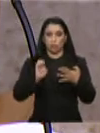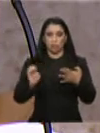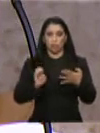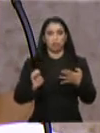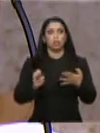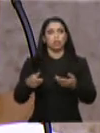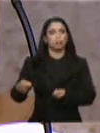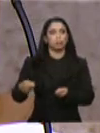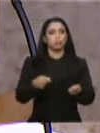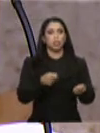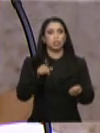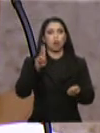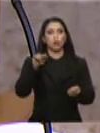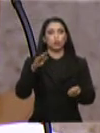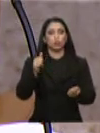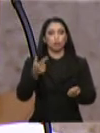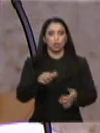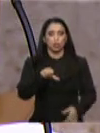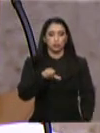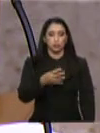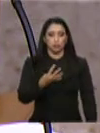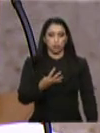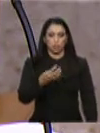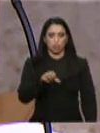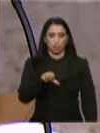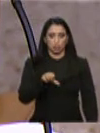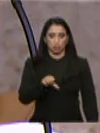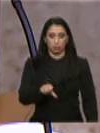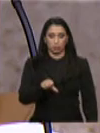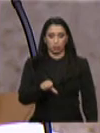União, sendo que o de número